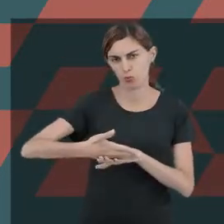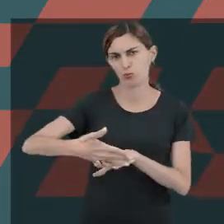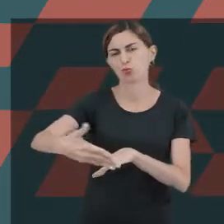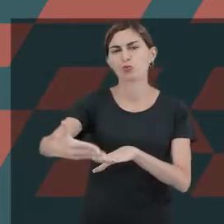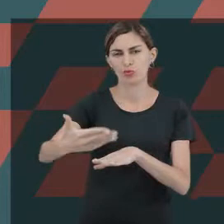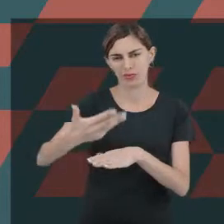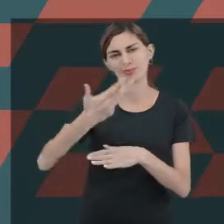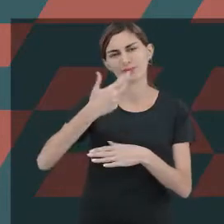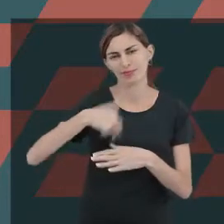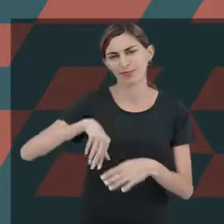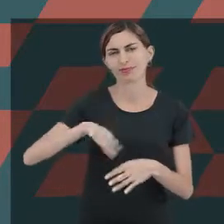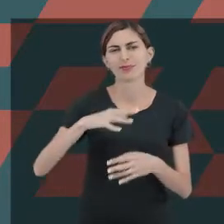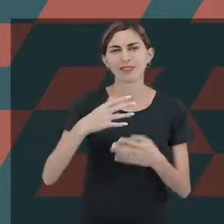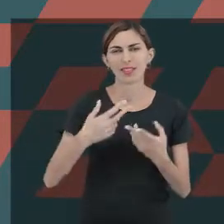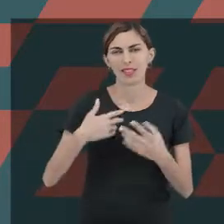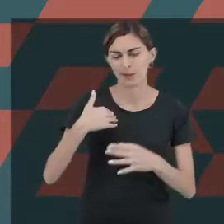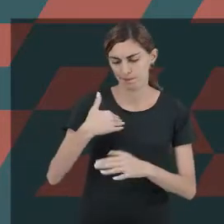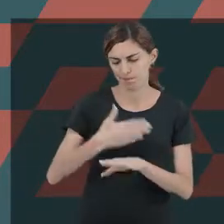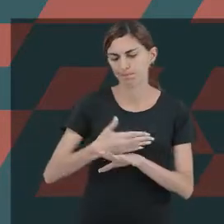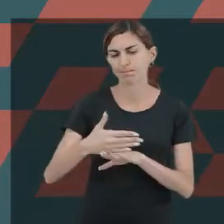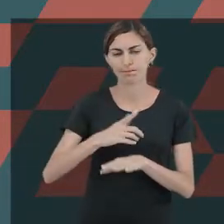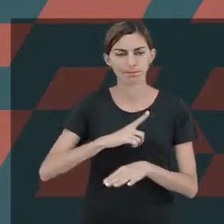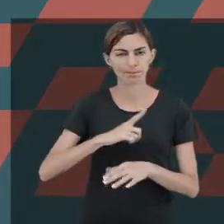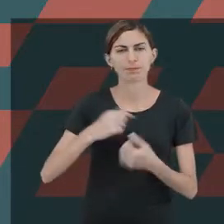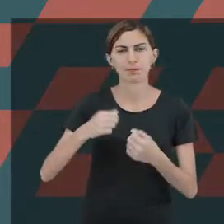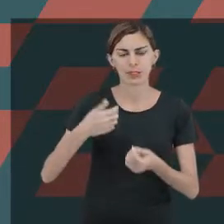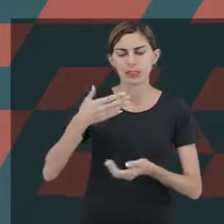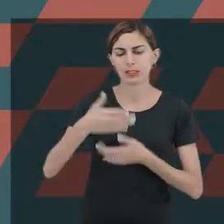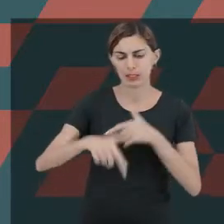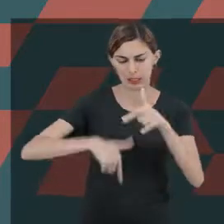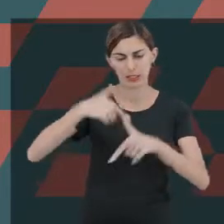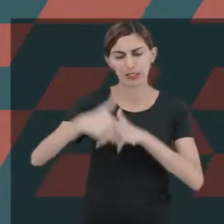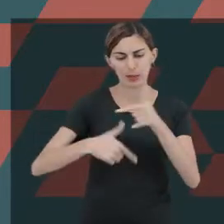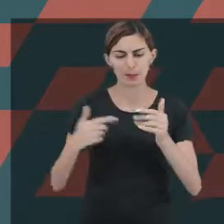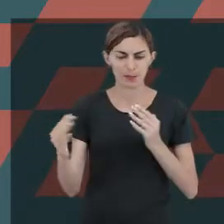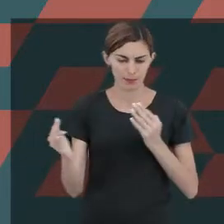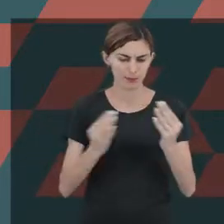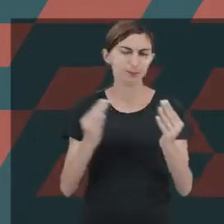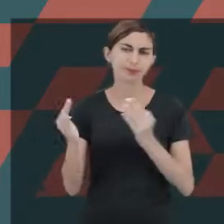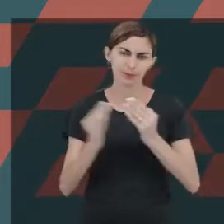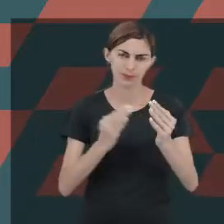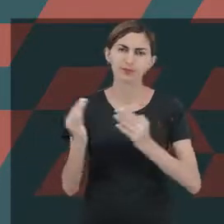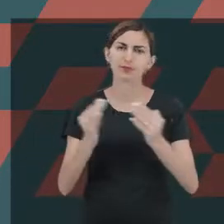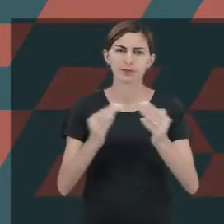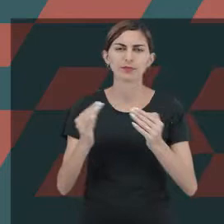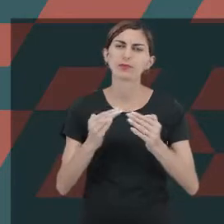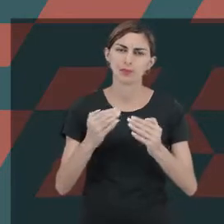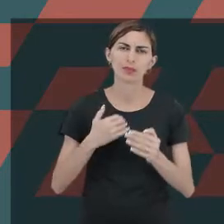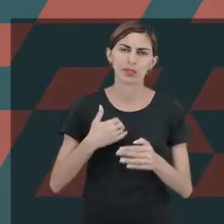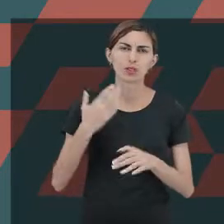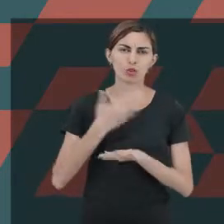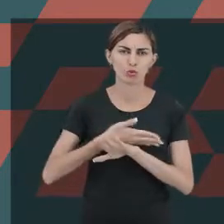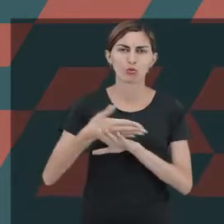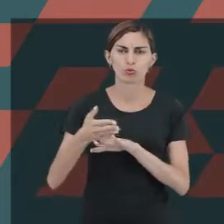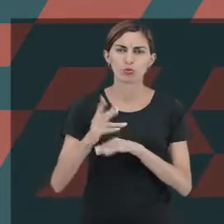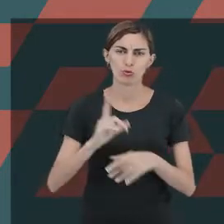foi um pouco mais exacerbada. A gente precisa fazer trabalho para comparar, mas é uma coisa que era muito presente nesses